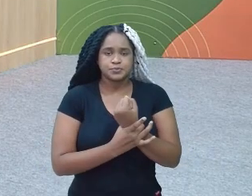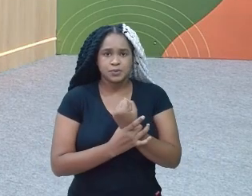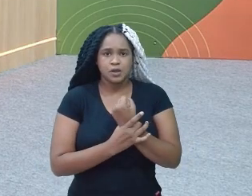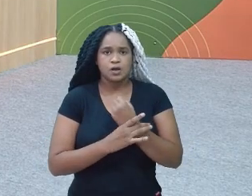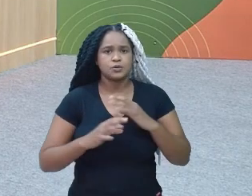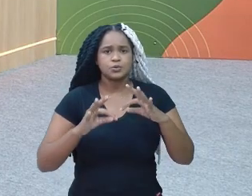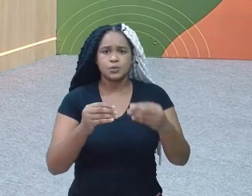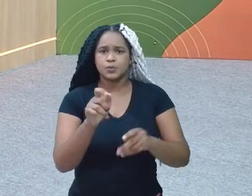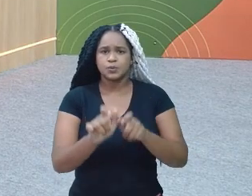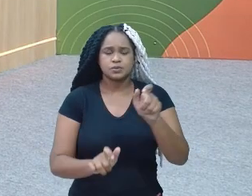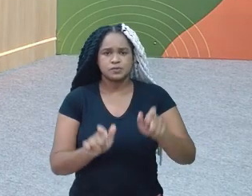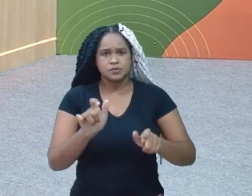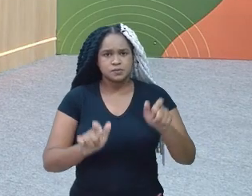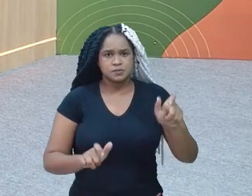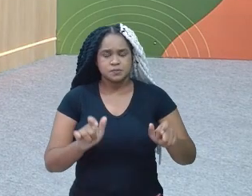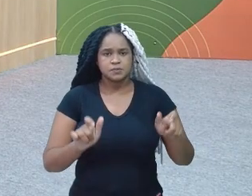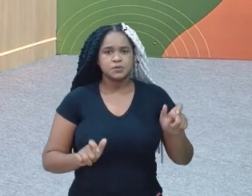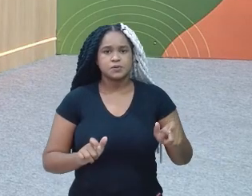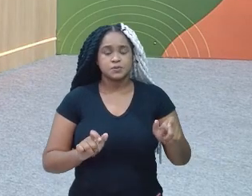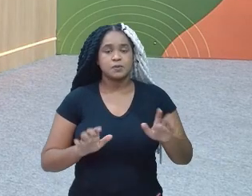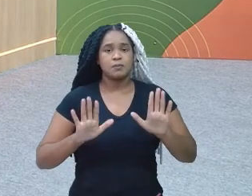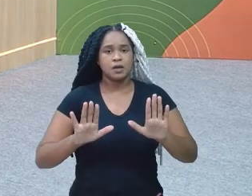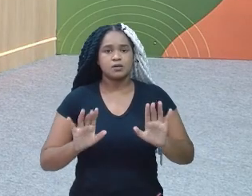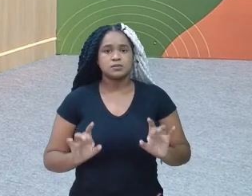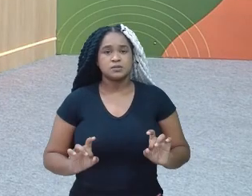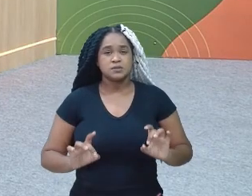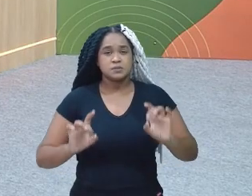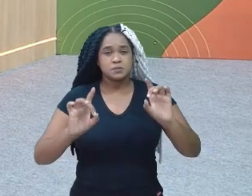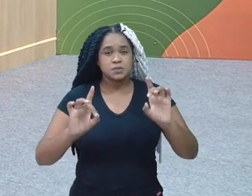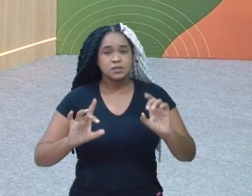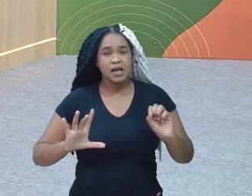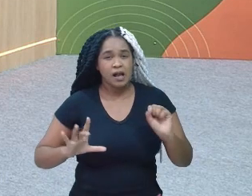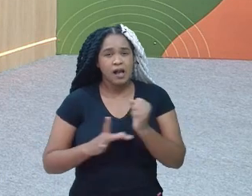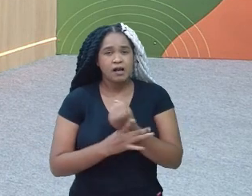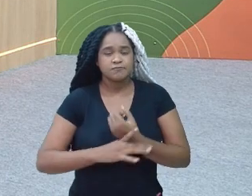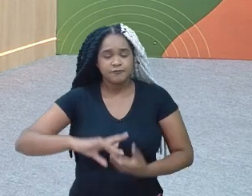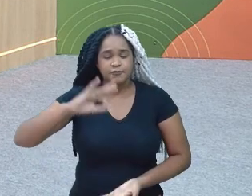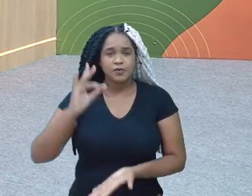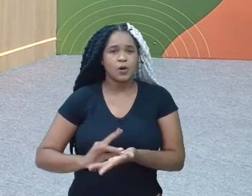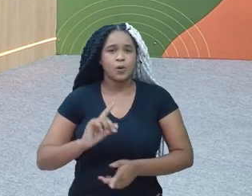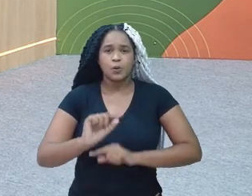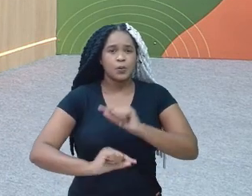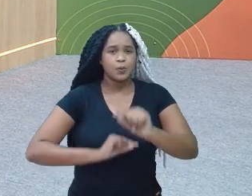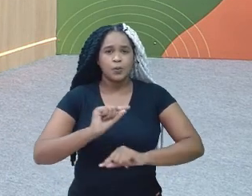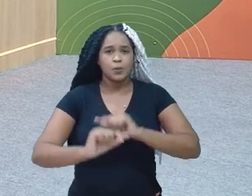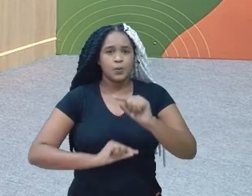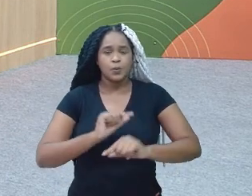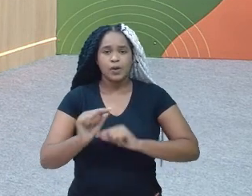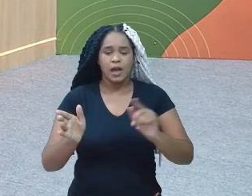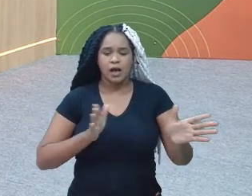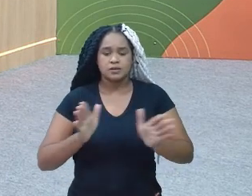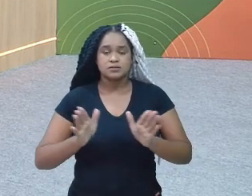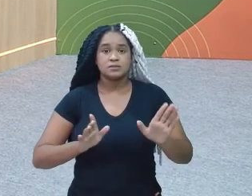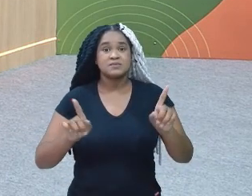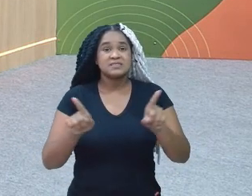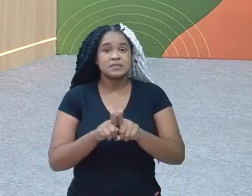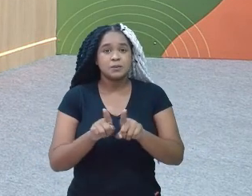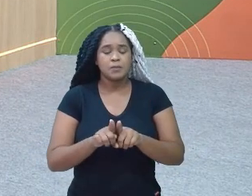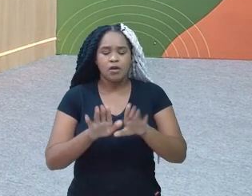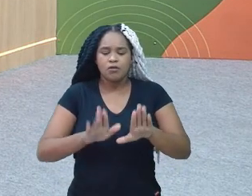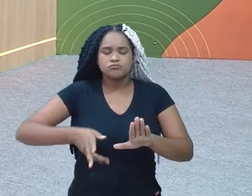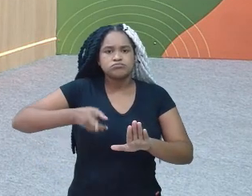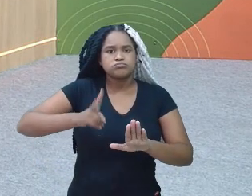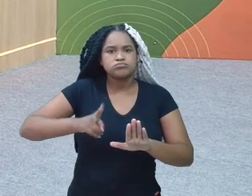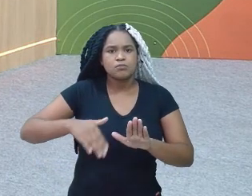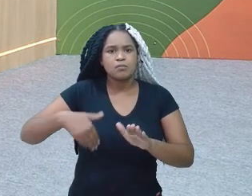a todos os estudantes, em especial garantir, de fato, que eles tenham acesso e permanência.